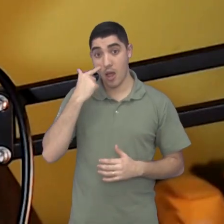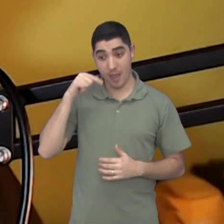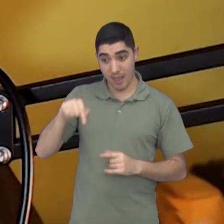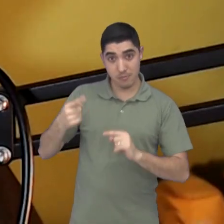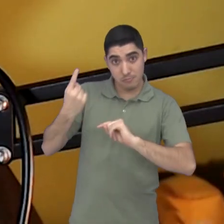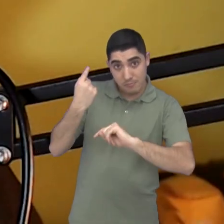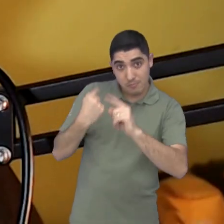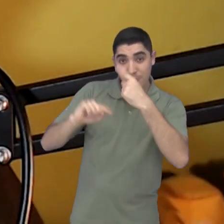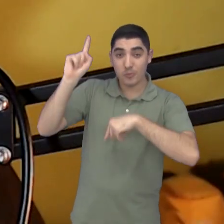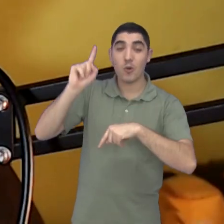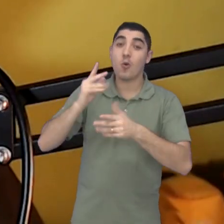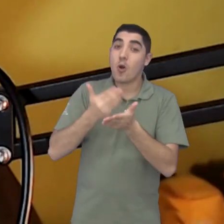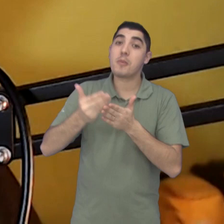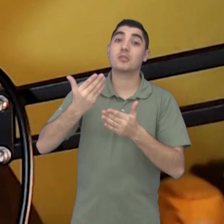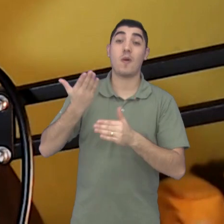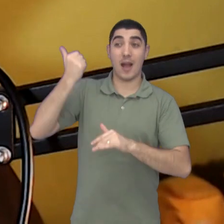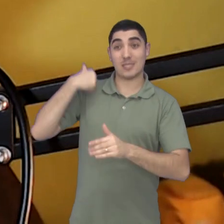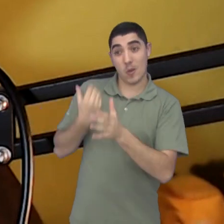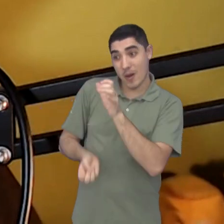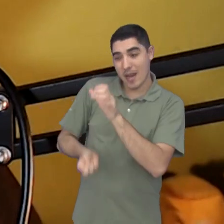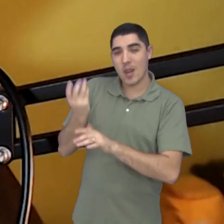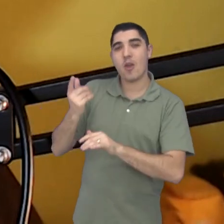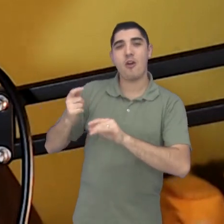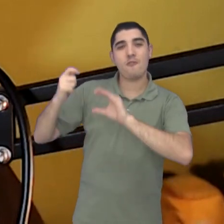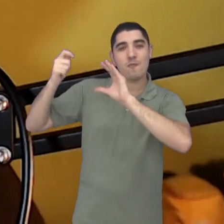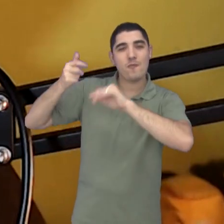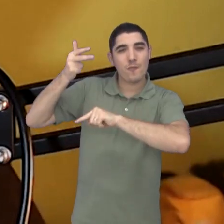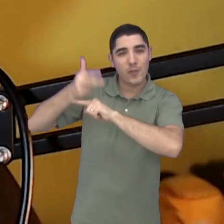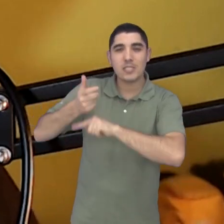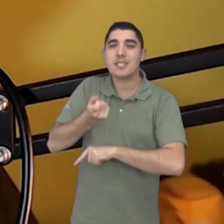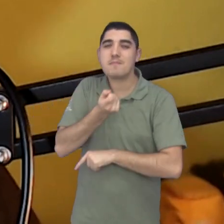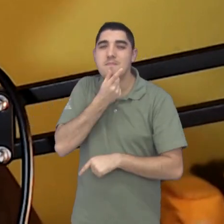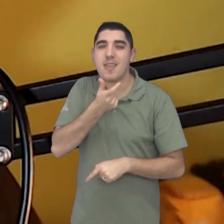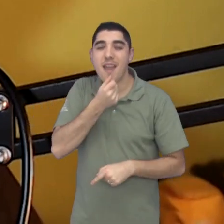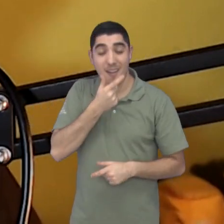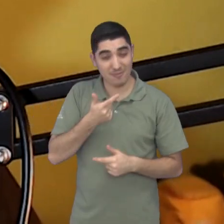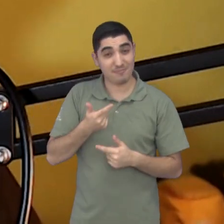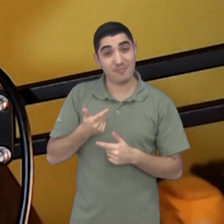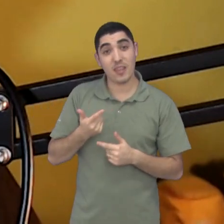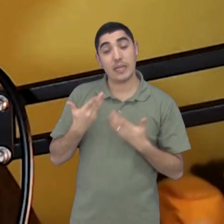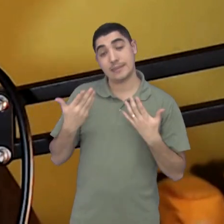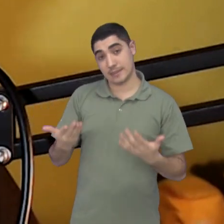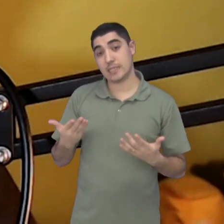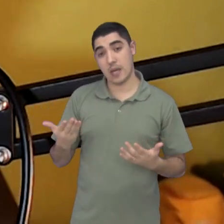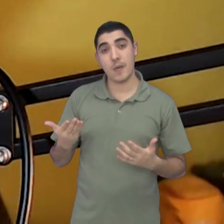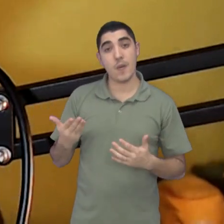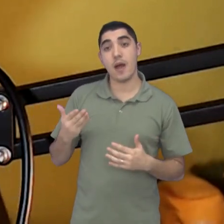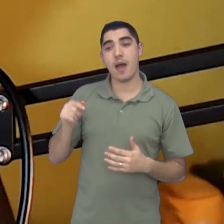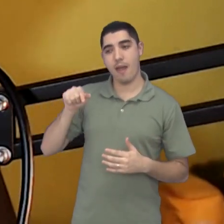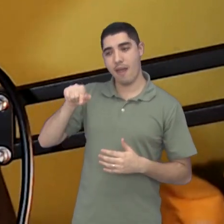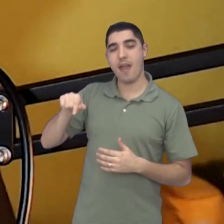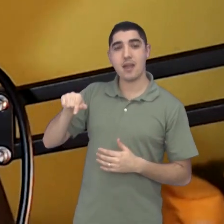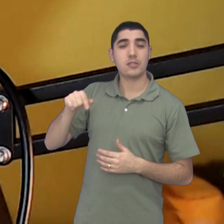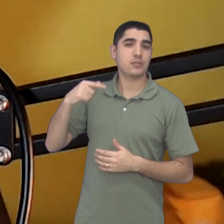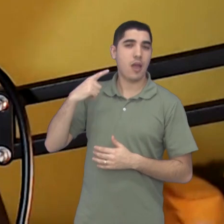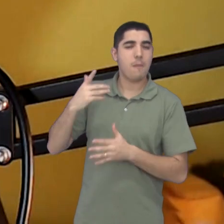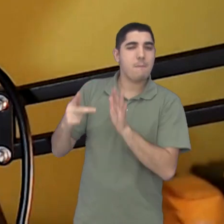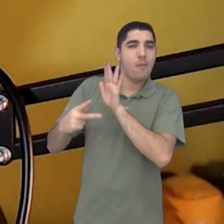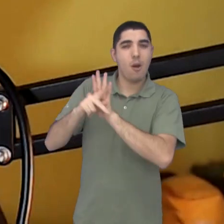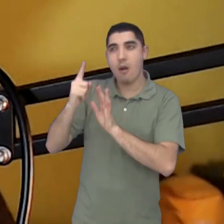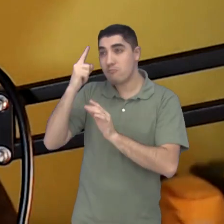do trabalho deu com os vídeos engraçados, né? Não tem outra. Eu acabei indo para um lado